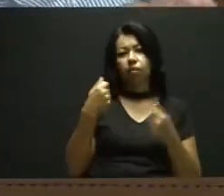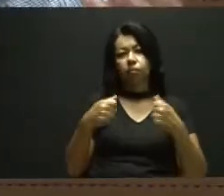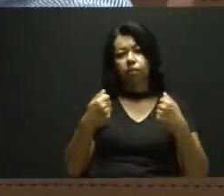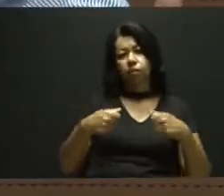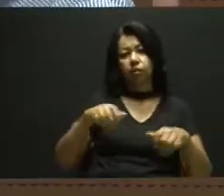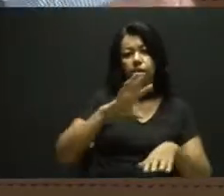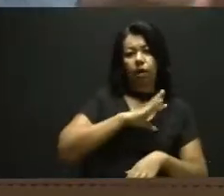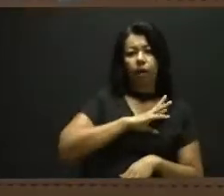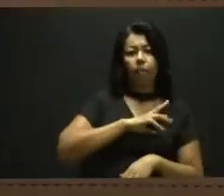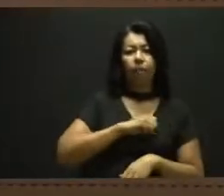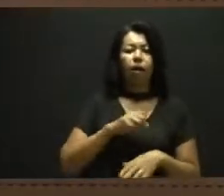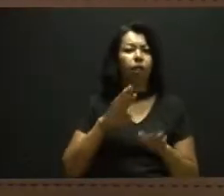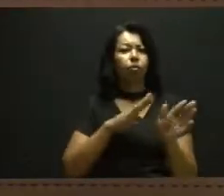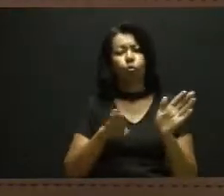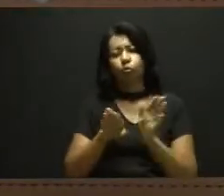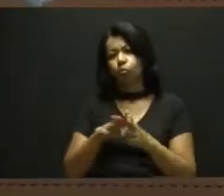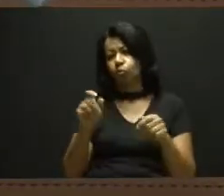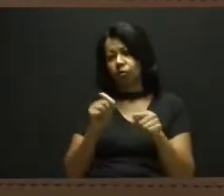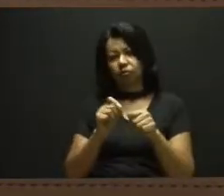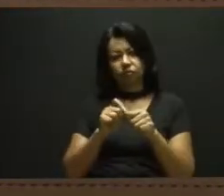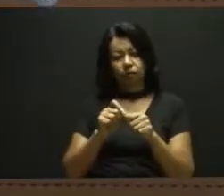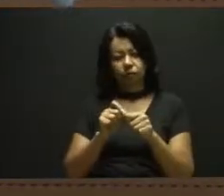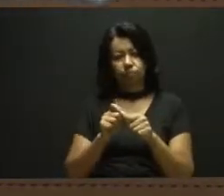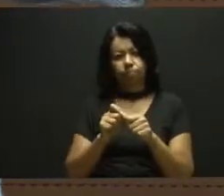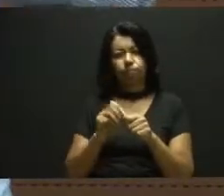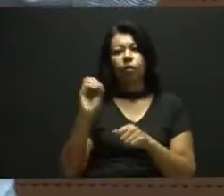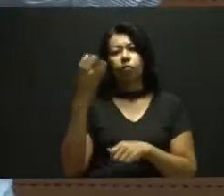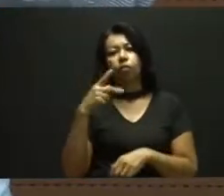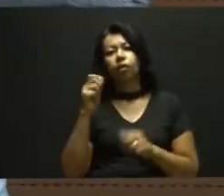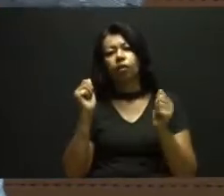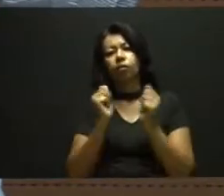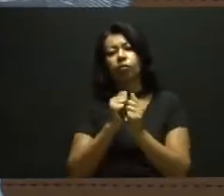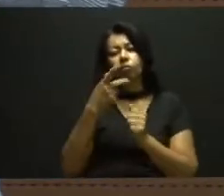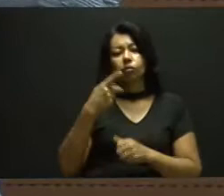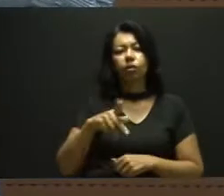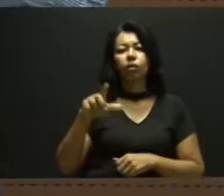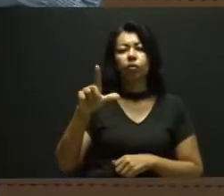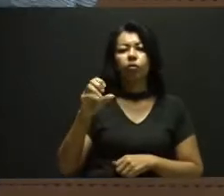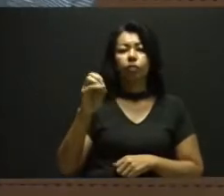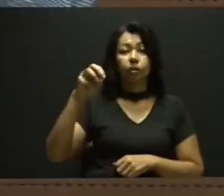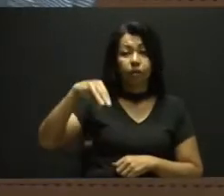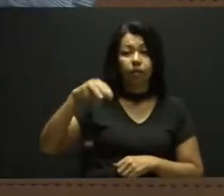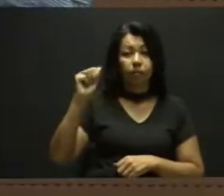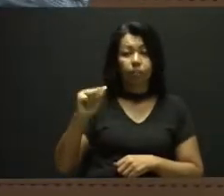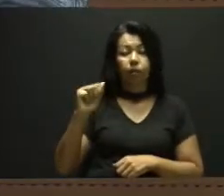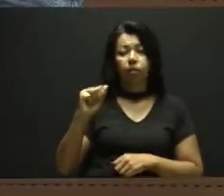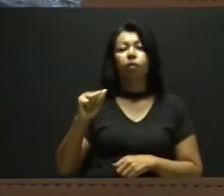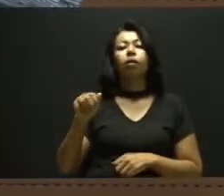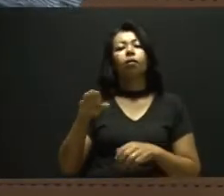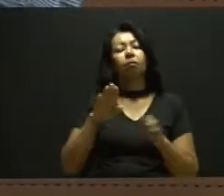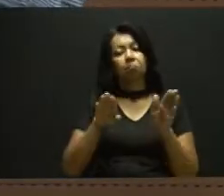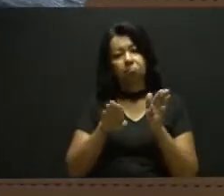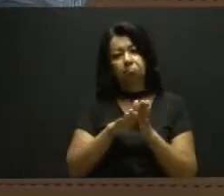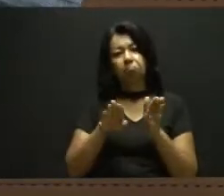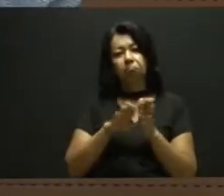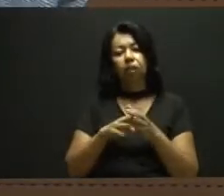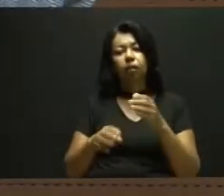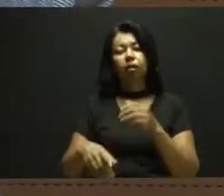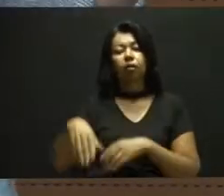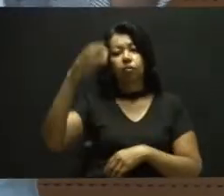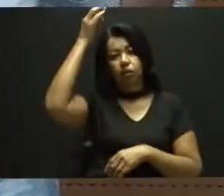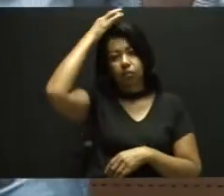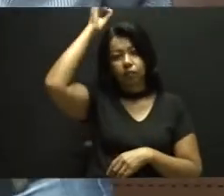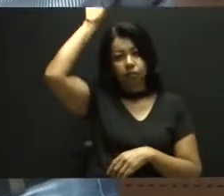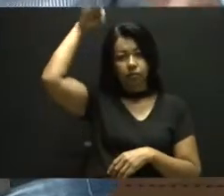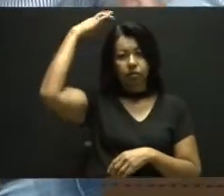aquilo que faz tudo que acontece por seu lima é fruto da ação do espírito santo você tem que amar você tem que amar então eu